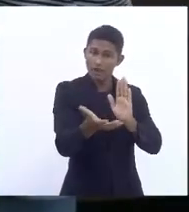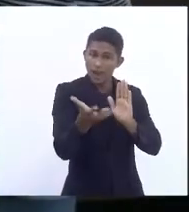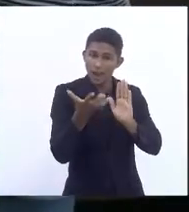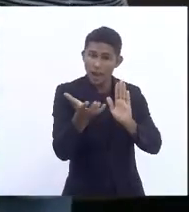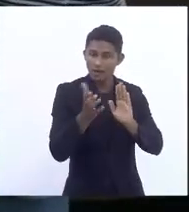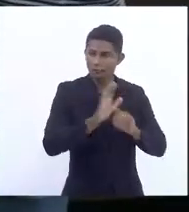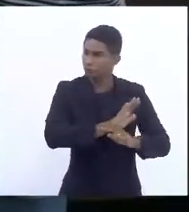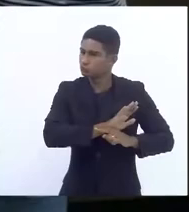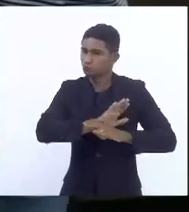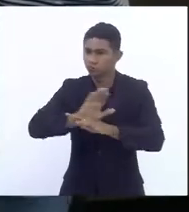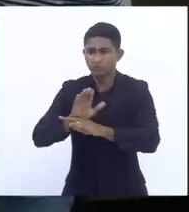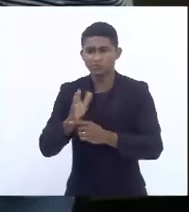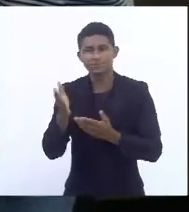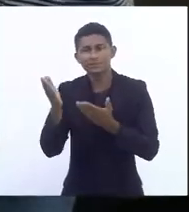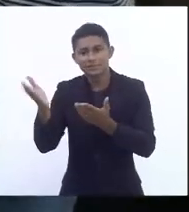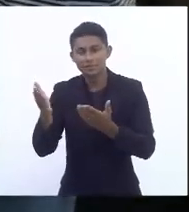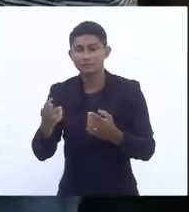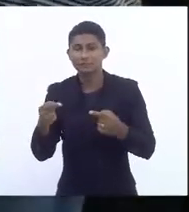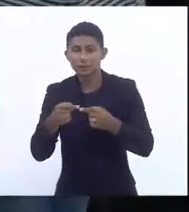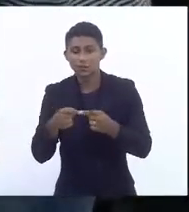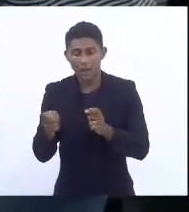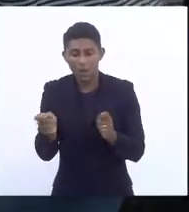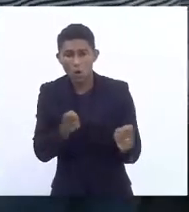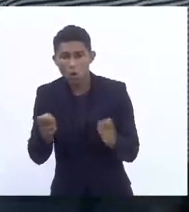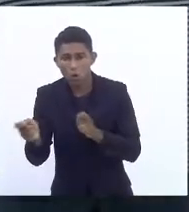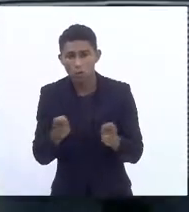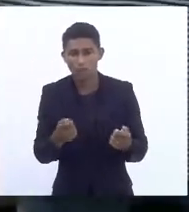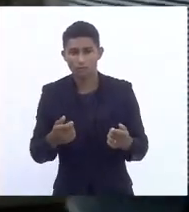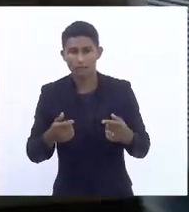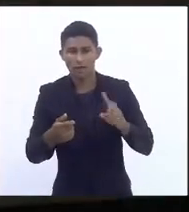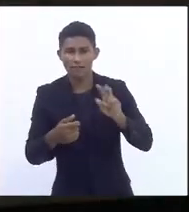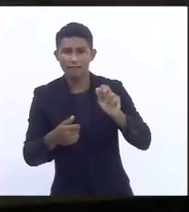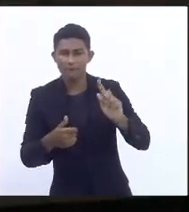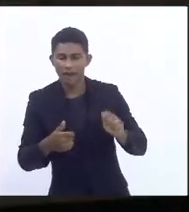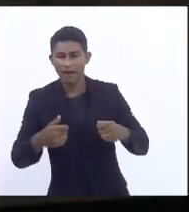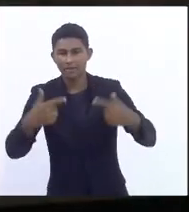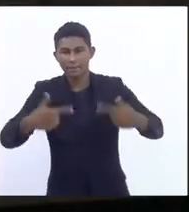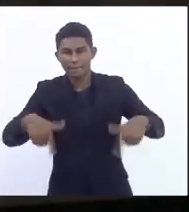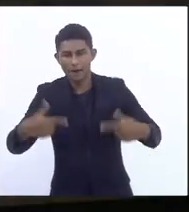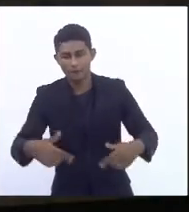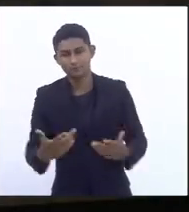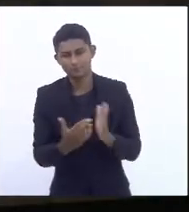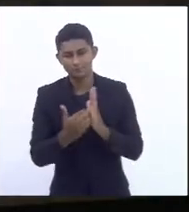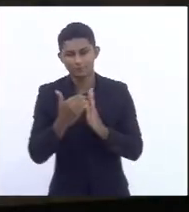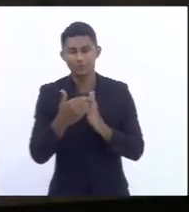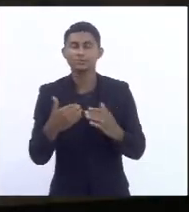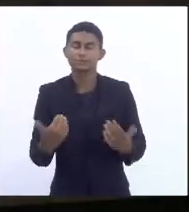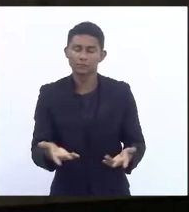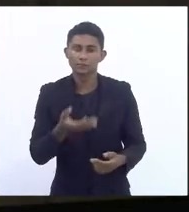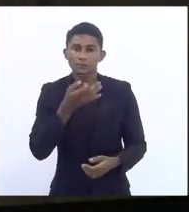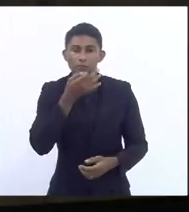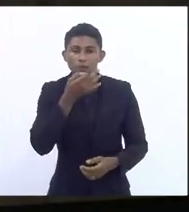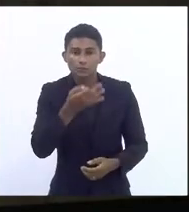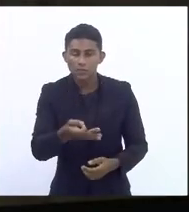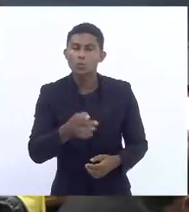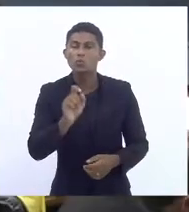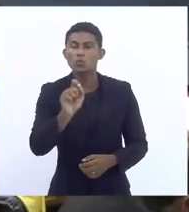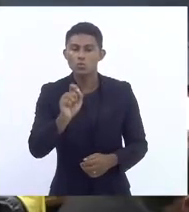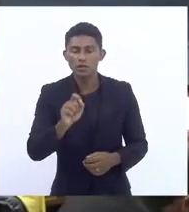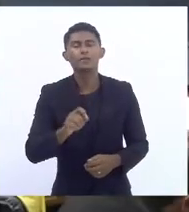no plano também econômico, geração de trabalho, geração de renda. Então, nesse sentido, parecer, no mérito, é